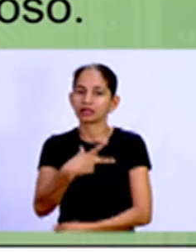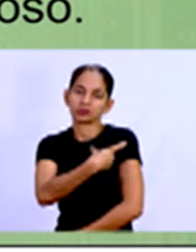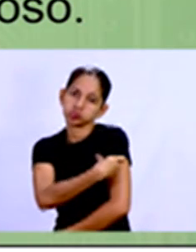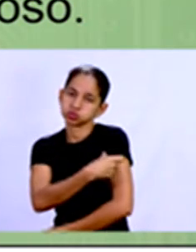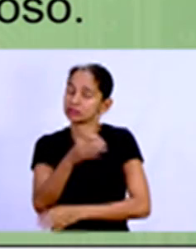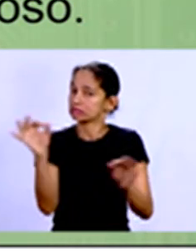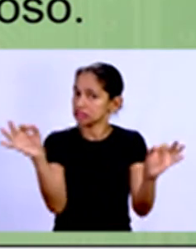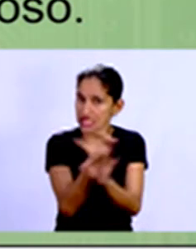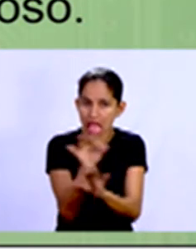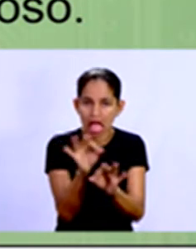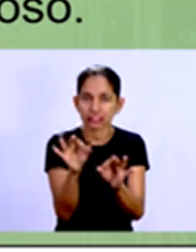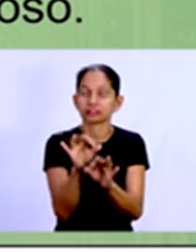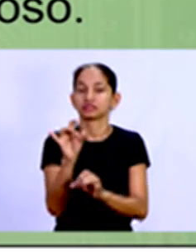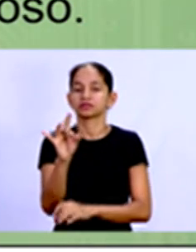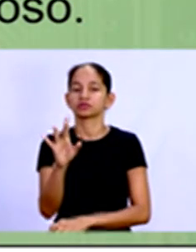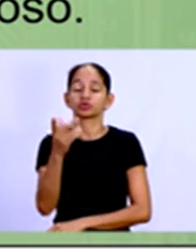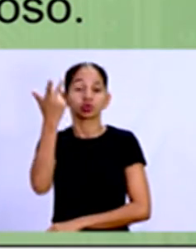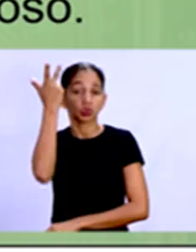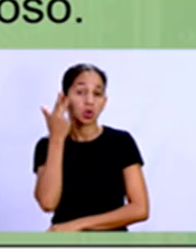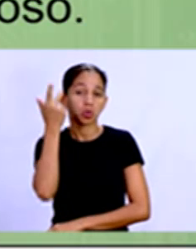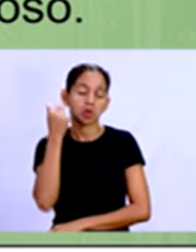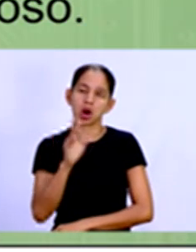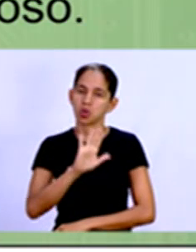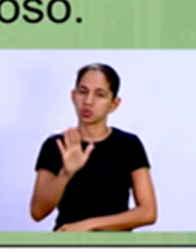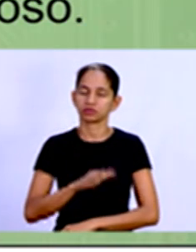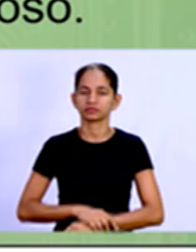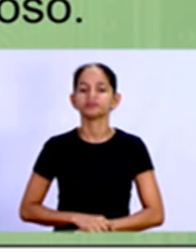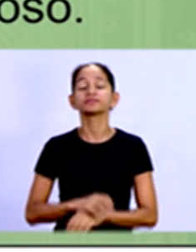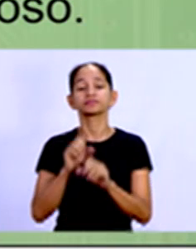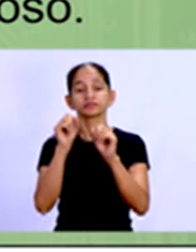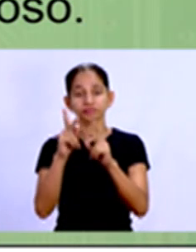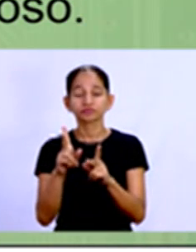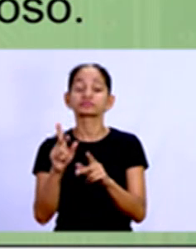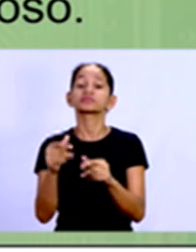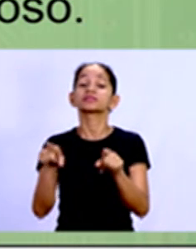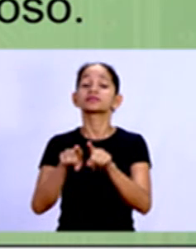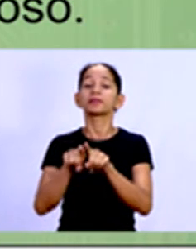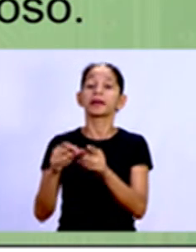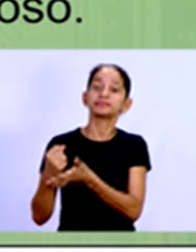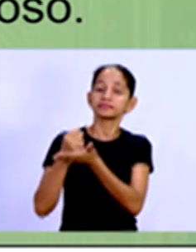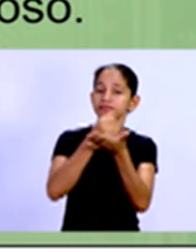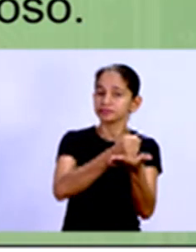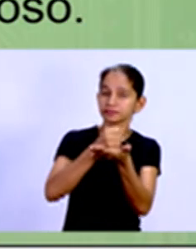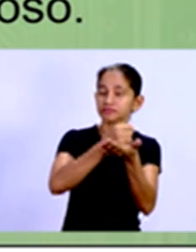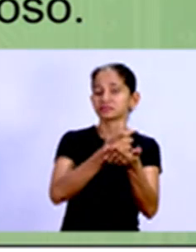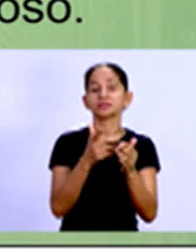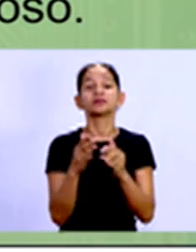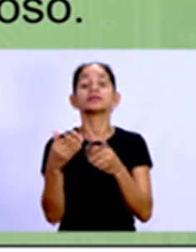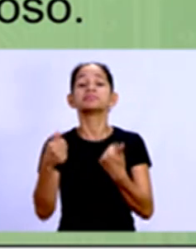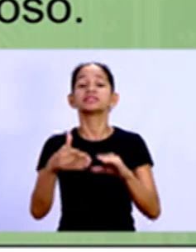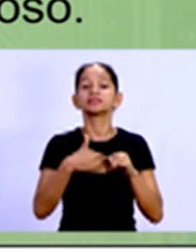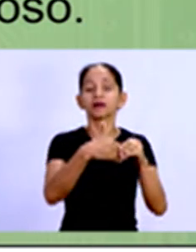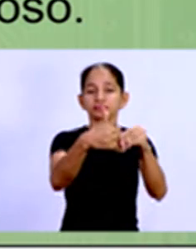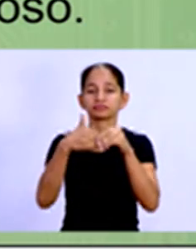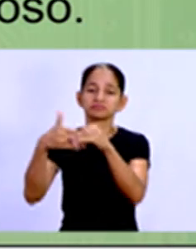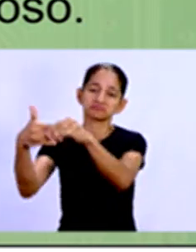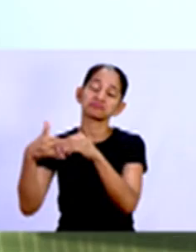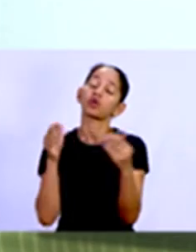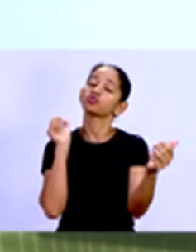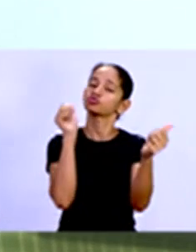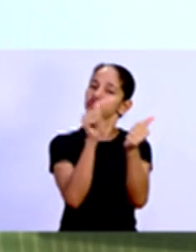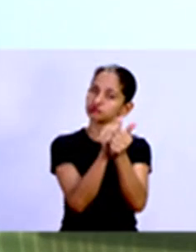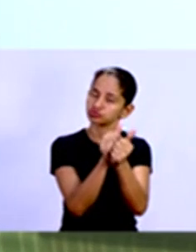injetável. E outros procedimentos de saúde. E deve auxiliar e acompanhar no deslocamento de idoso. Então, se